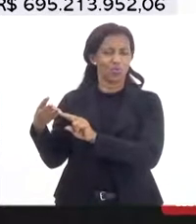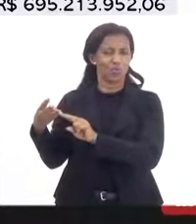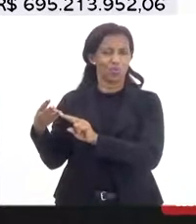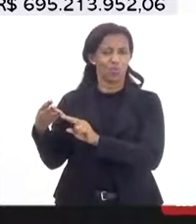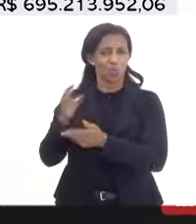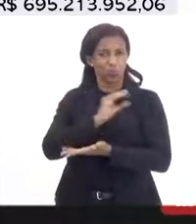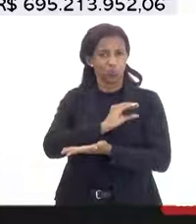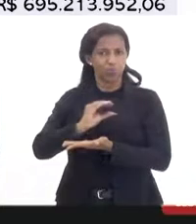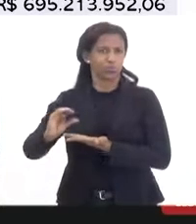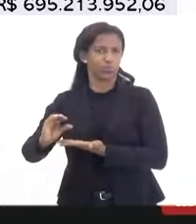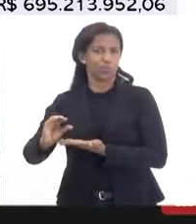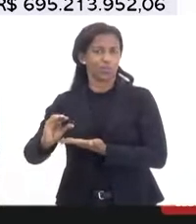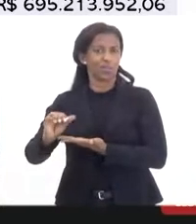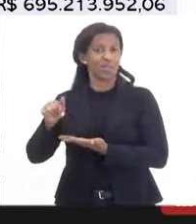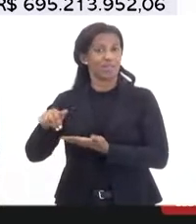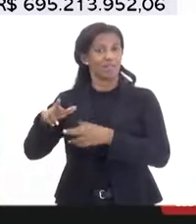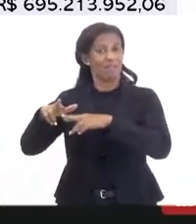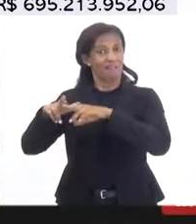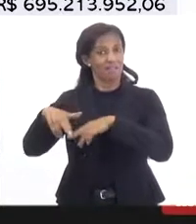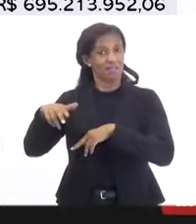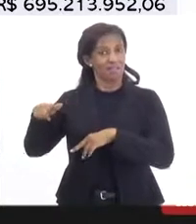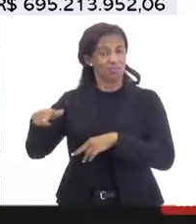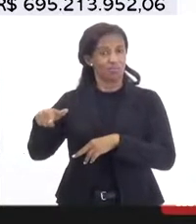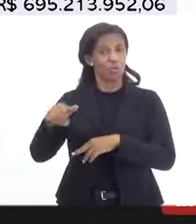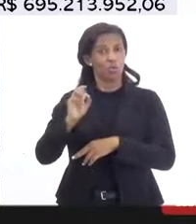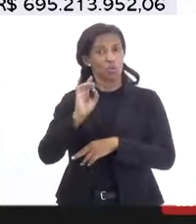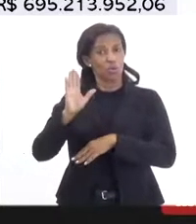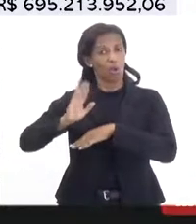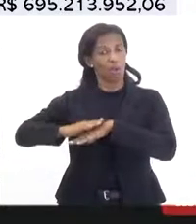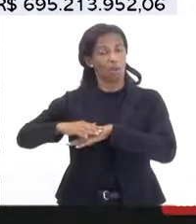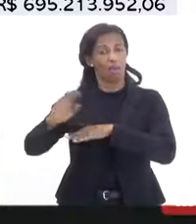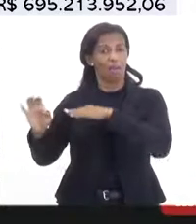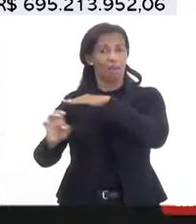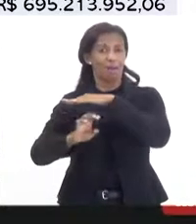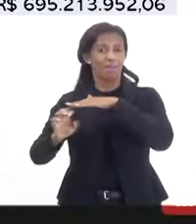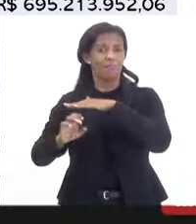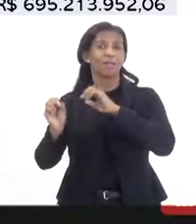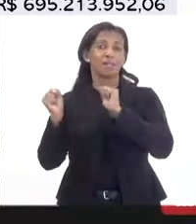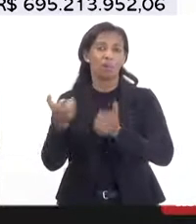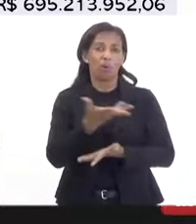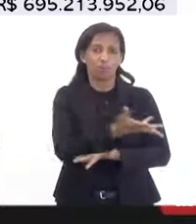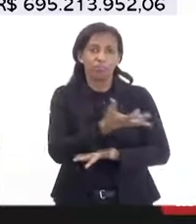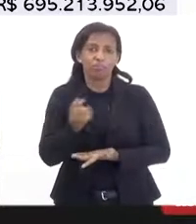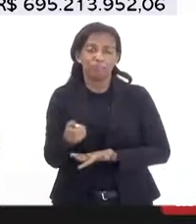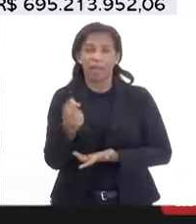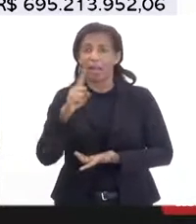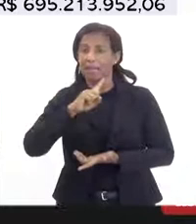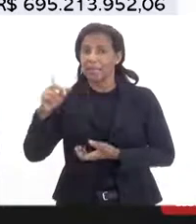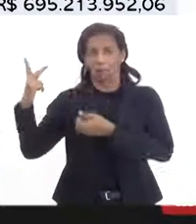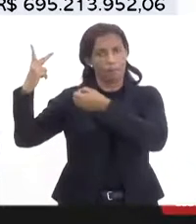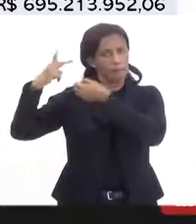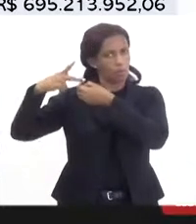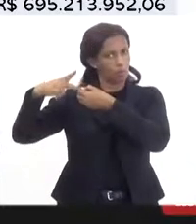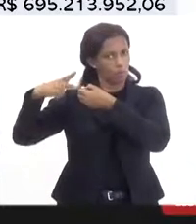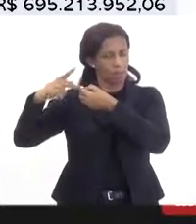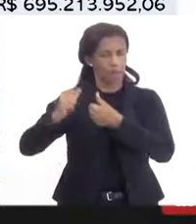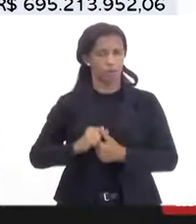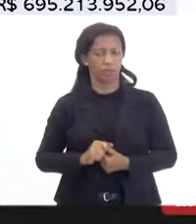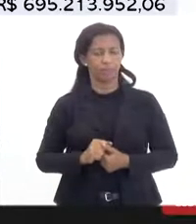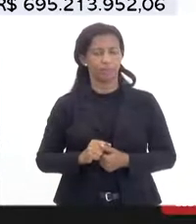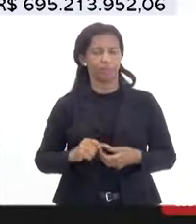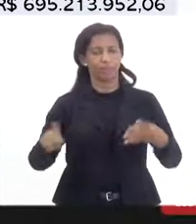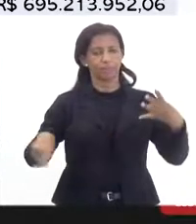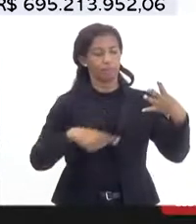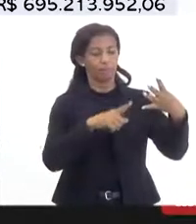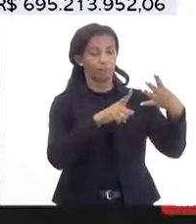o bem. Em razão disso, somente essa empresa poderia fazer jus ao crédito, não a Petrobras. A tese